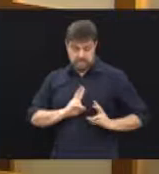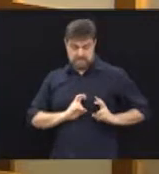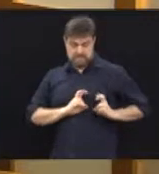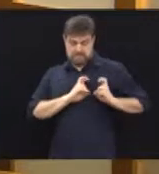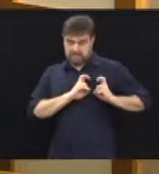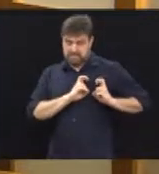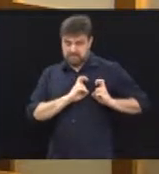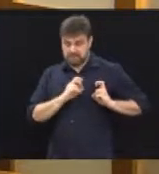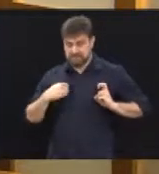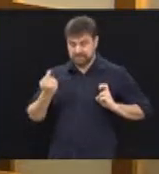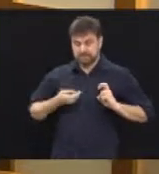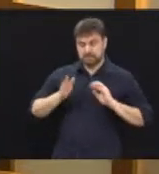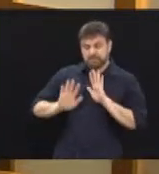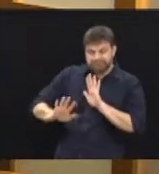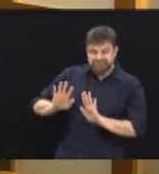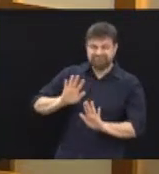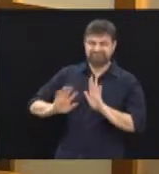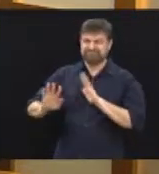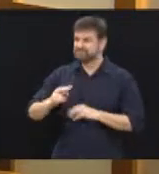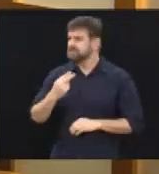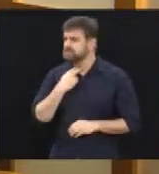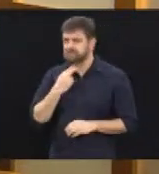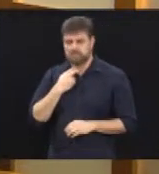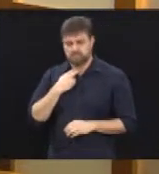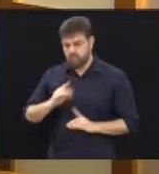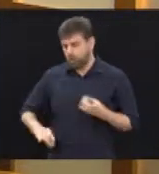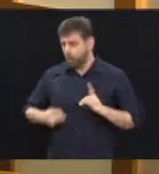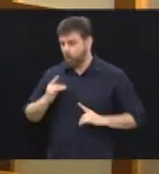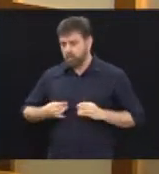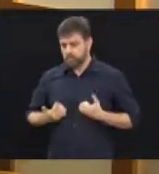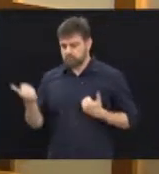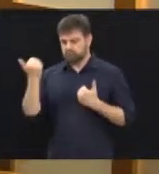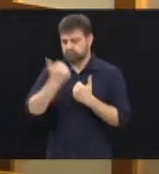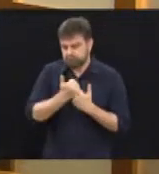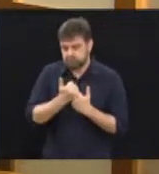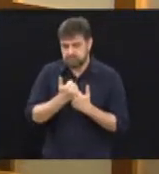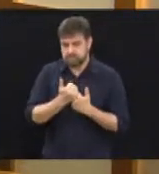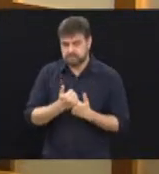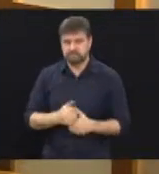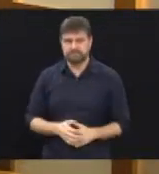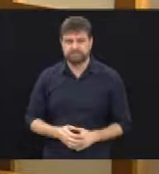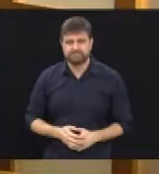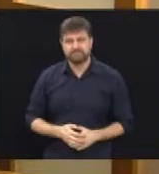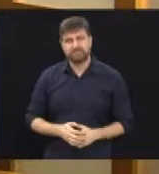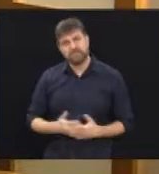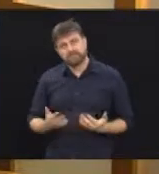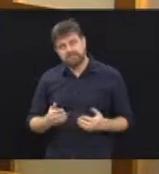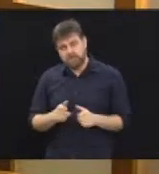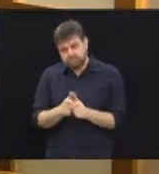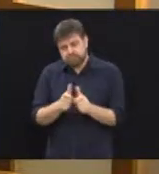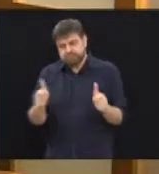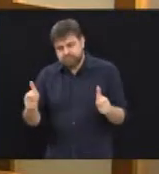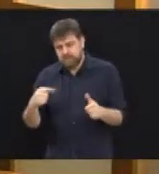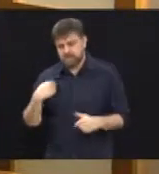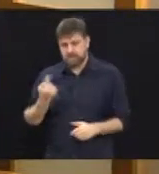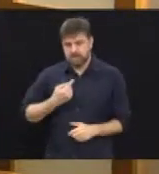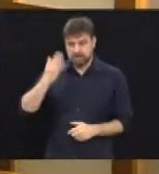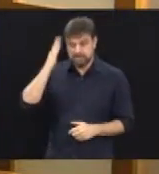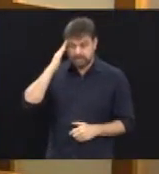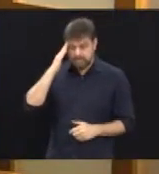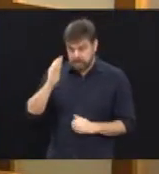mama, nós não utilizamos a terapia de reposição hormonal. Então, no geral, você tem muito